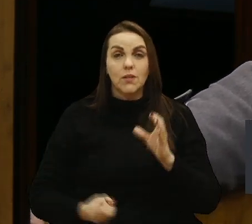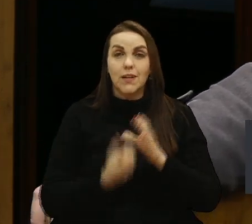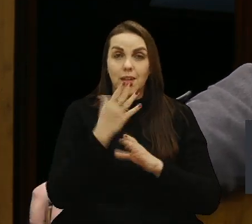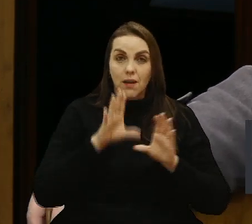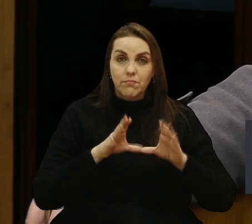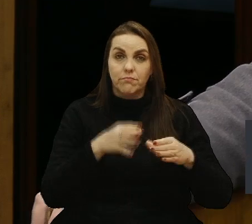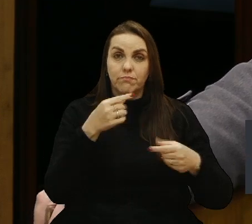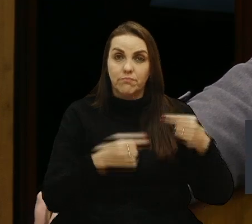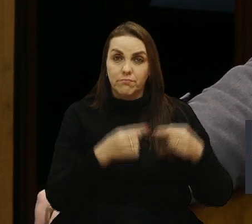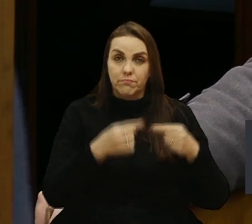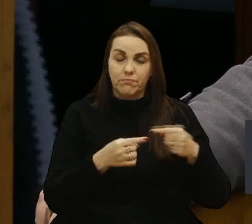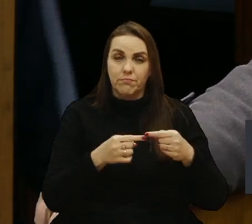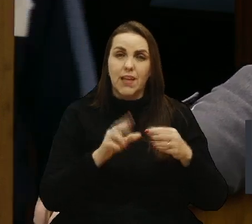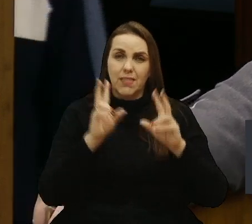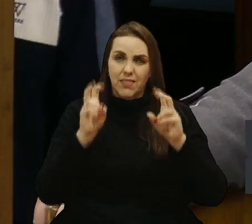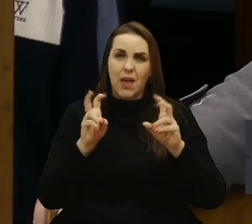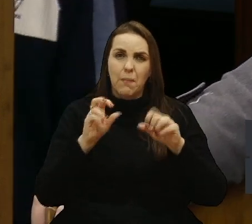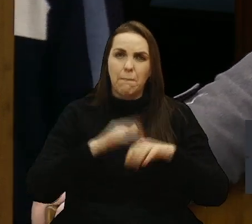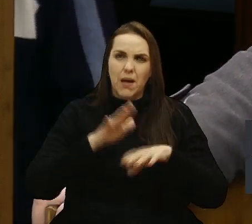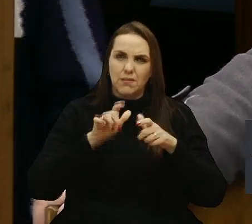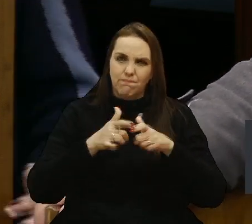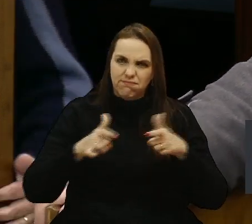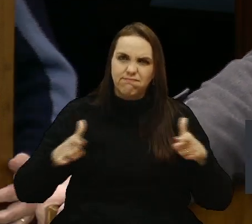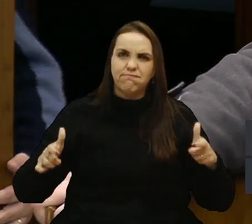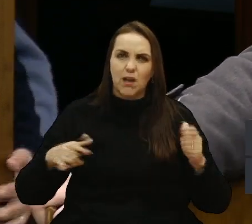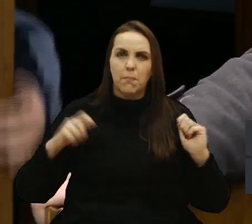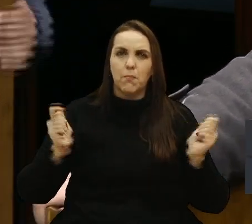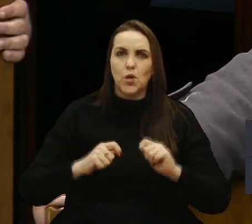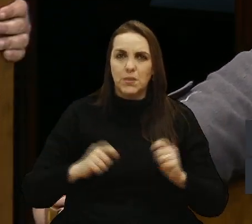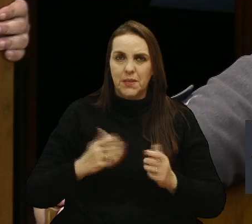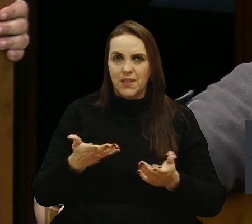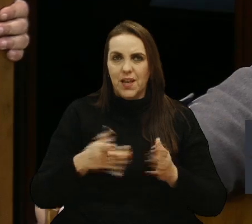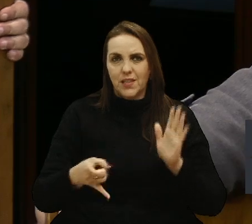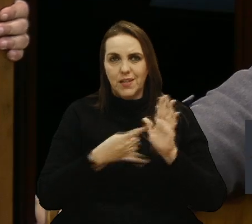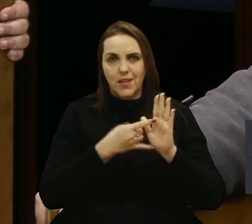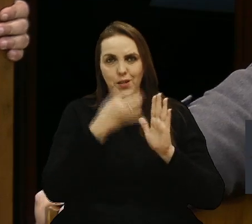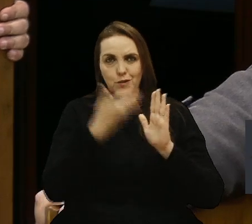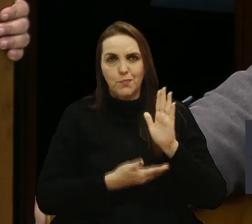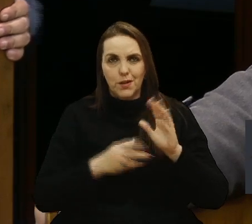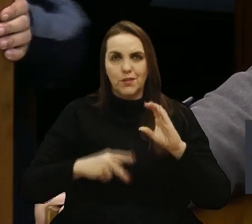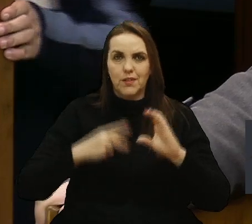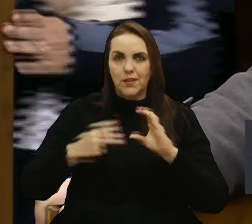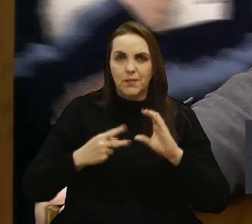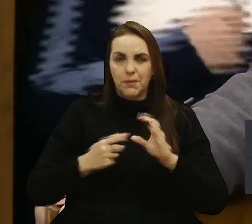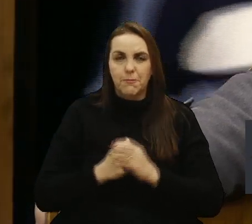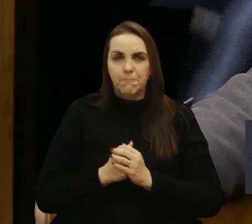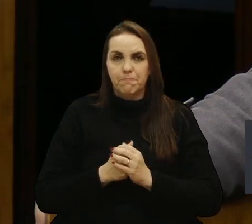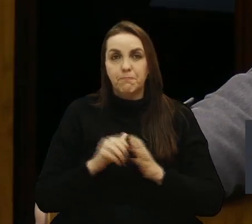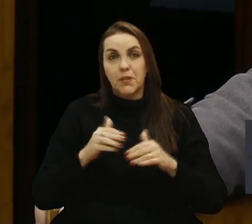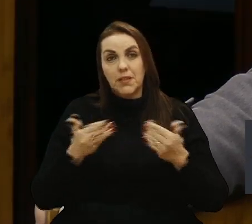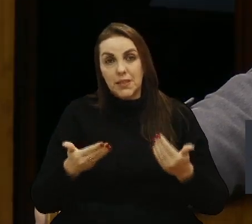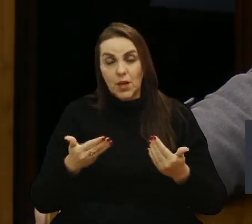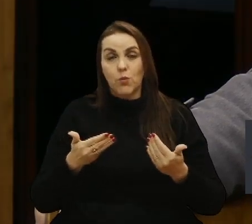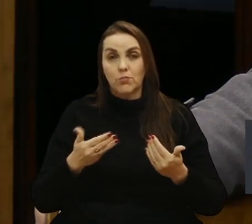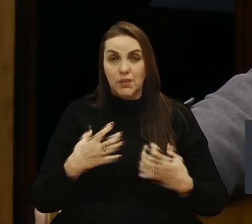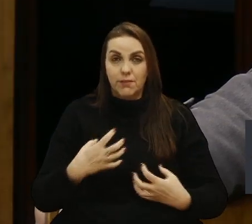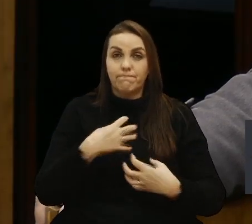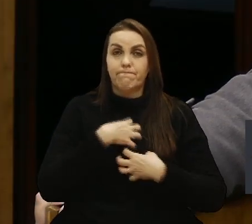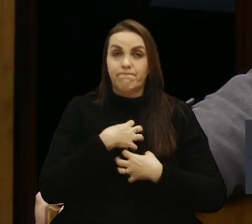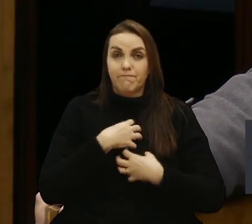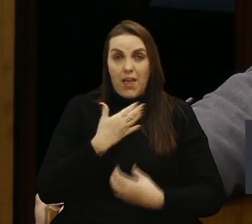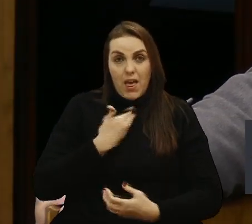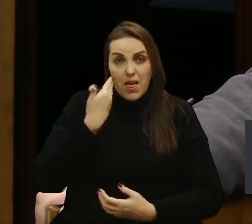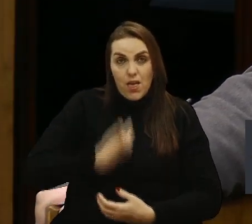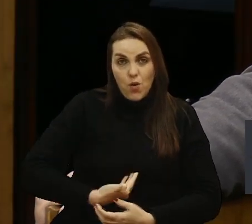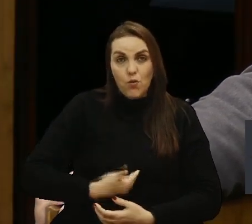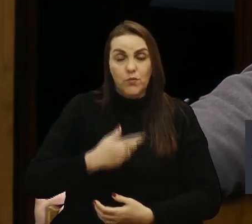com maior abrangência, com maior condição dentro daquilo que nos permite o regimento da nossa casa. E com esse espírito é que este vereador está